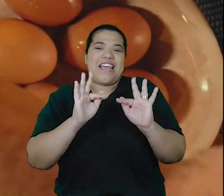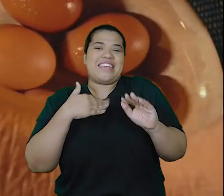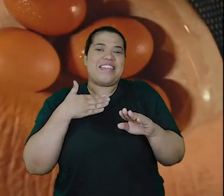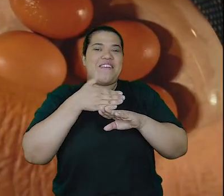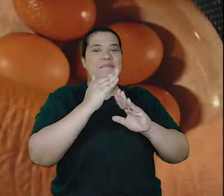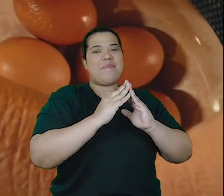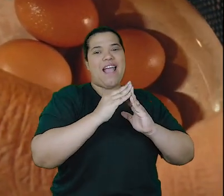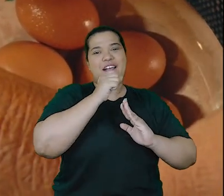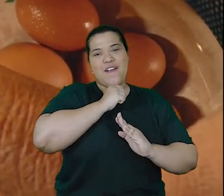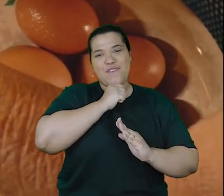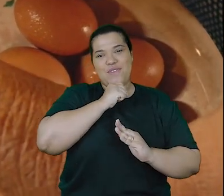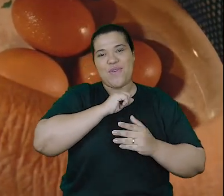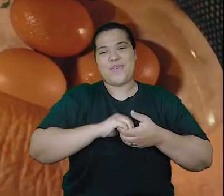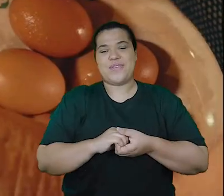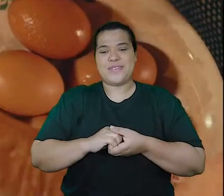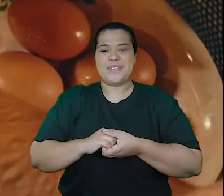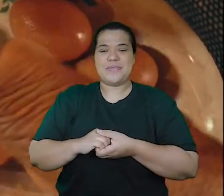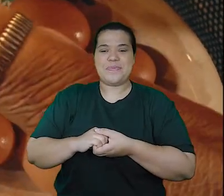nona.